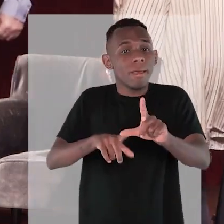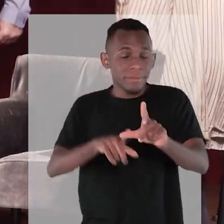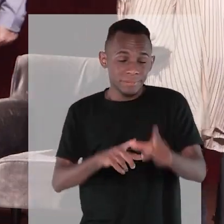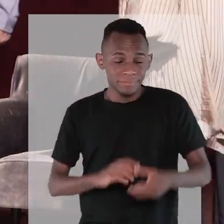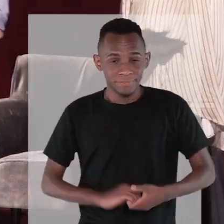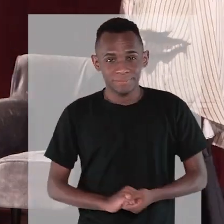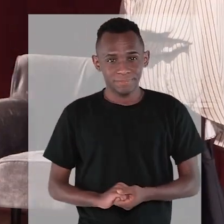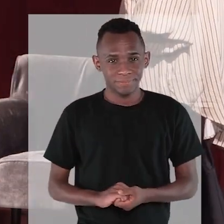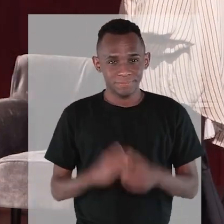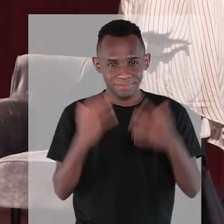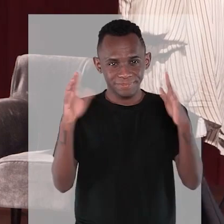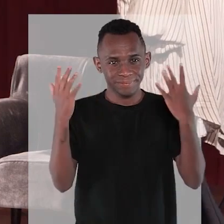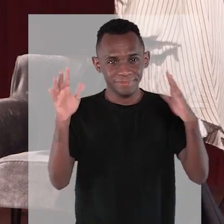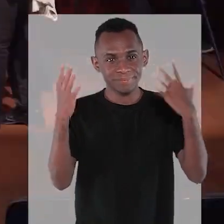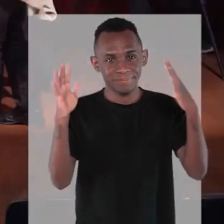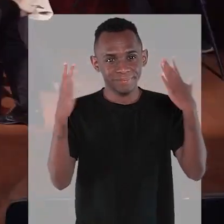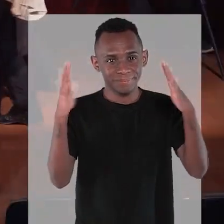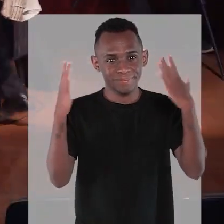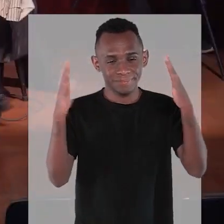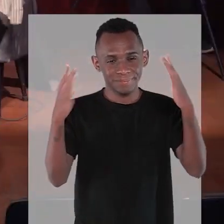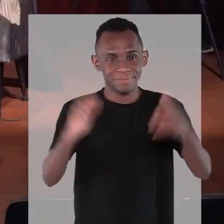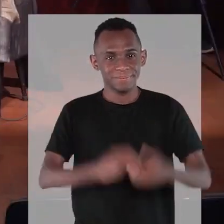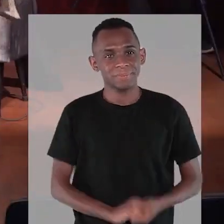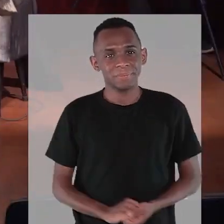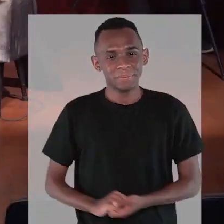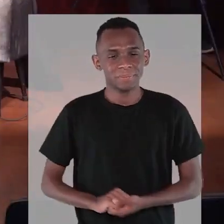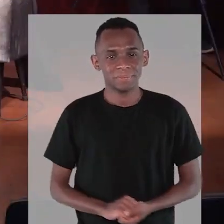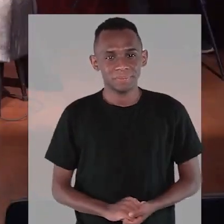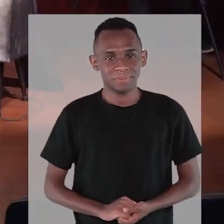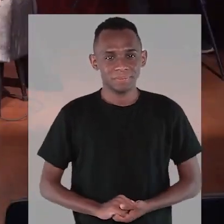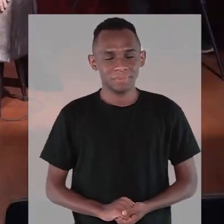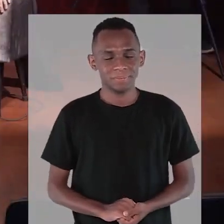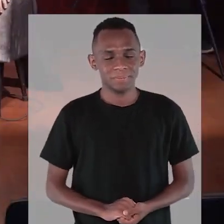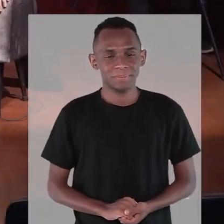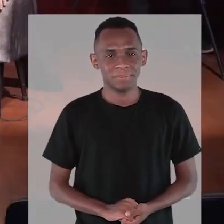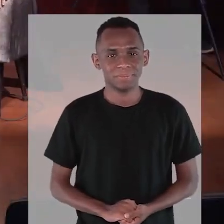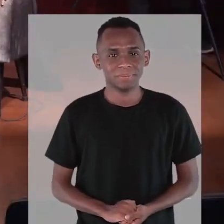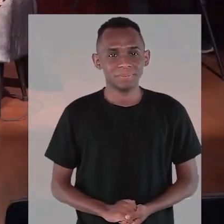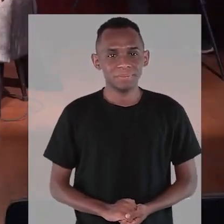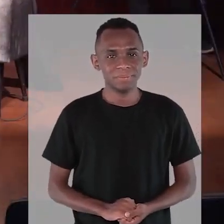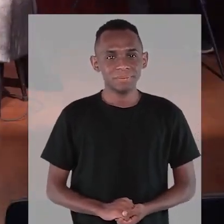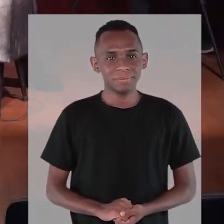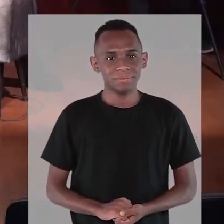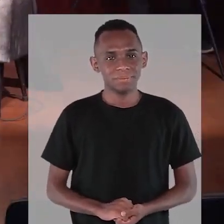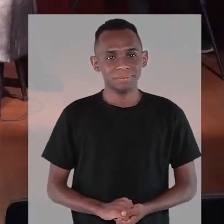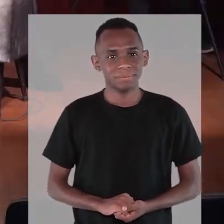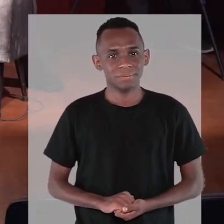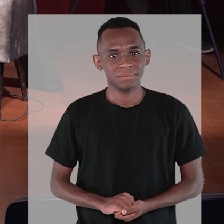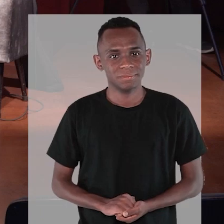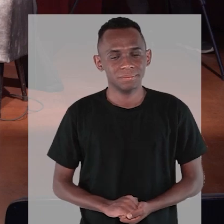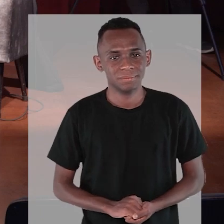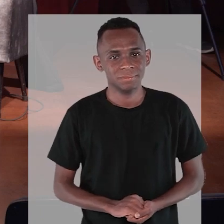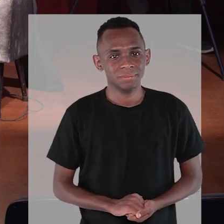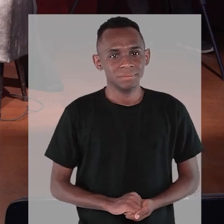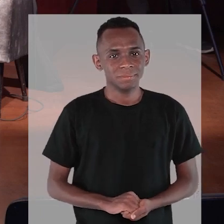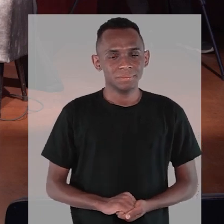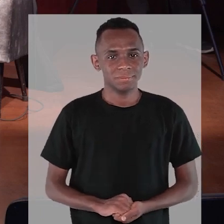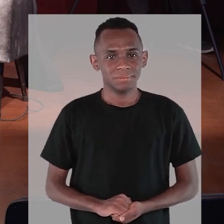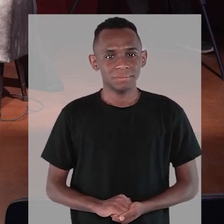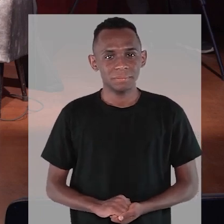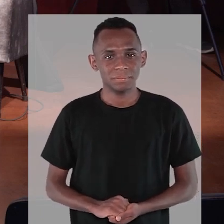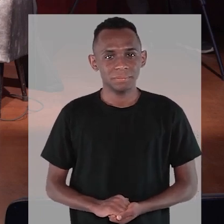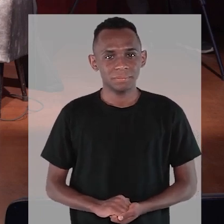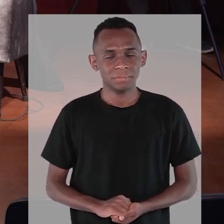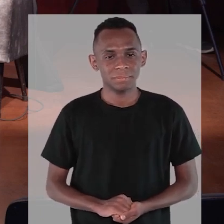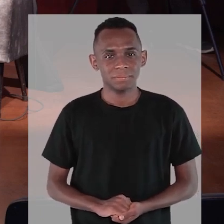De trás de uma cortina vermelha saem os convidados Miguel Lago, Nilton Binotto e Heloísa Starling, que se sentam em poltronas